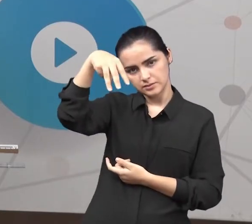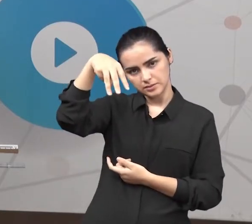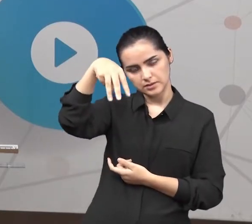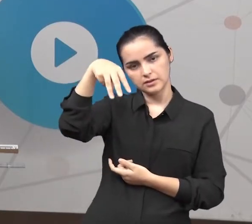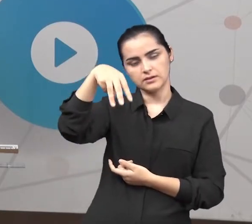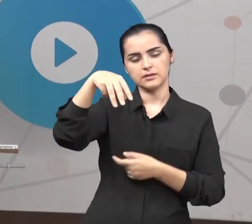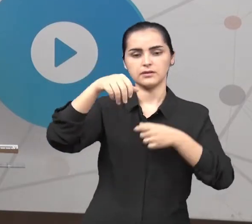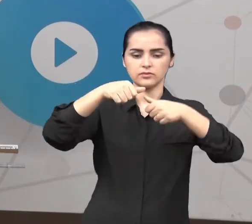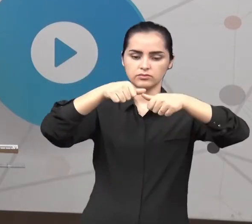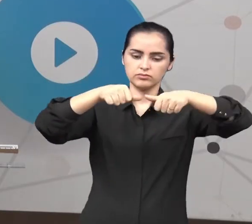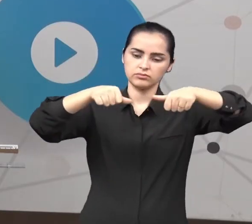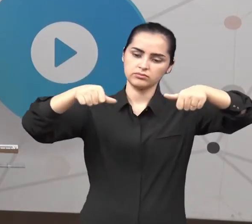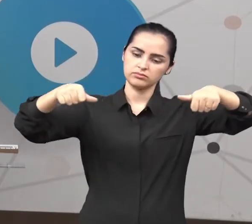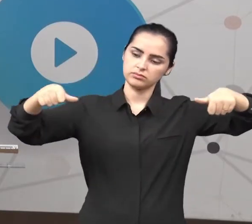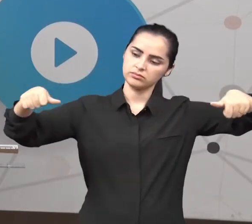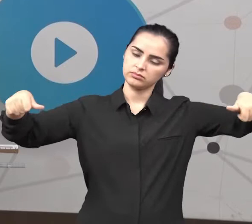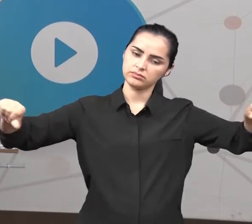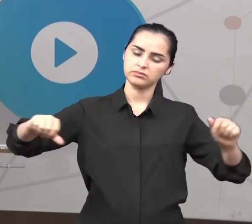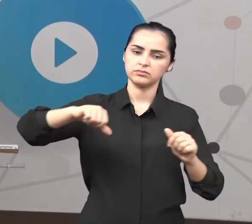comprimento.